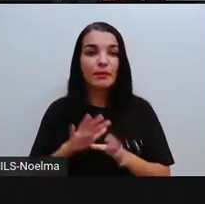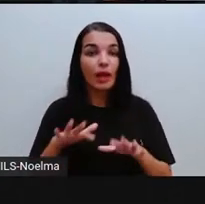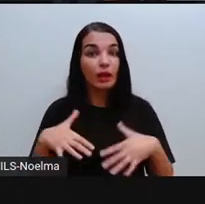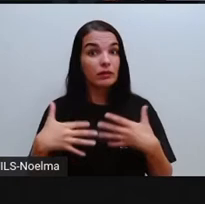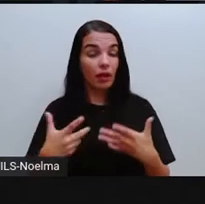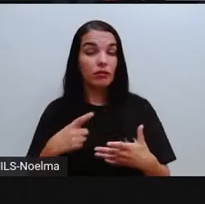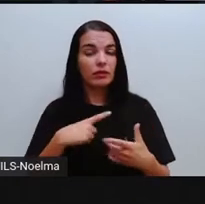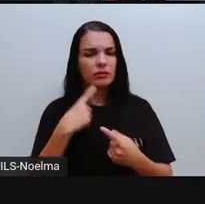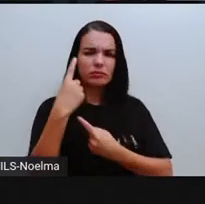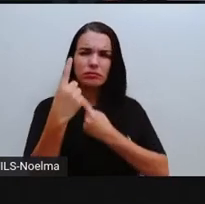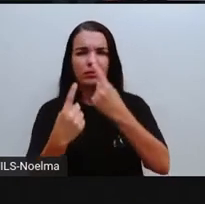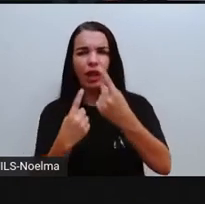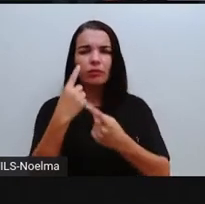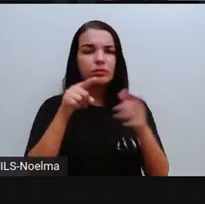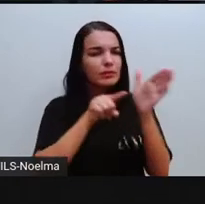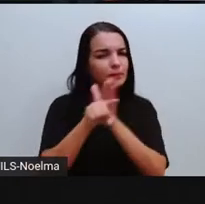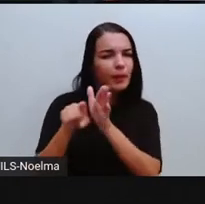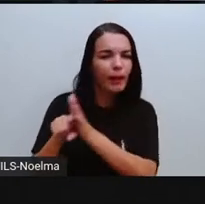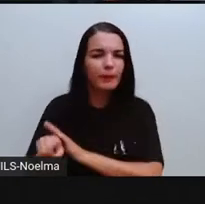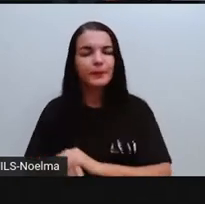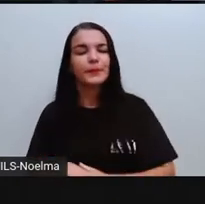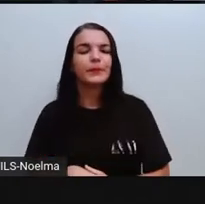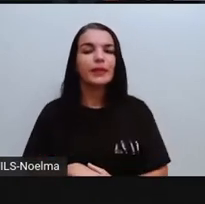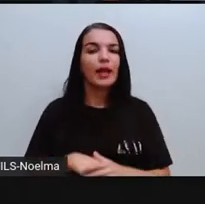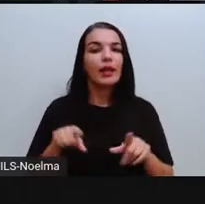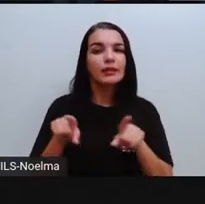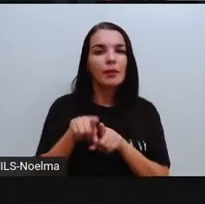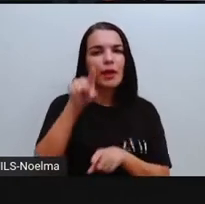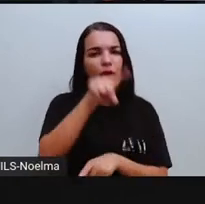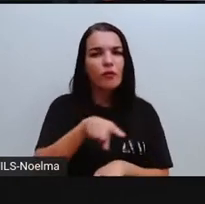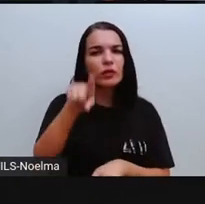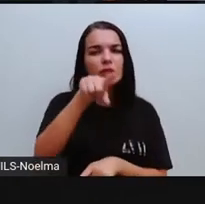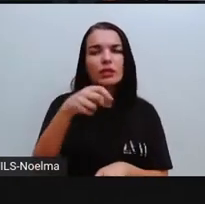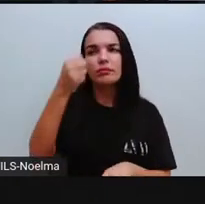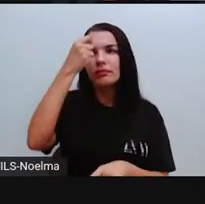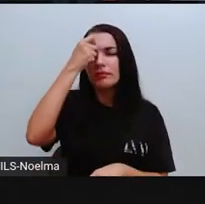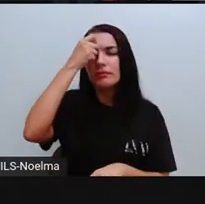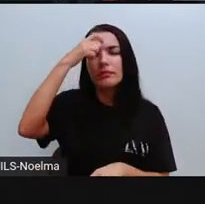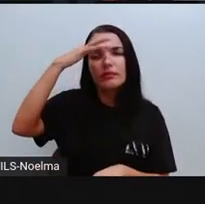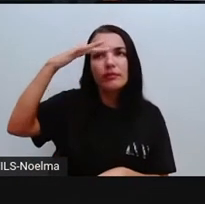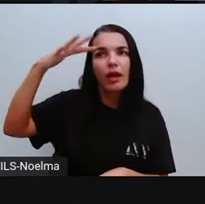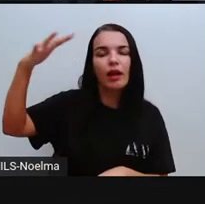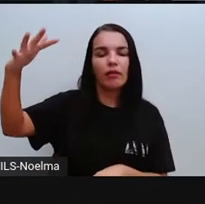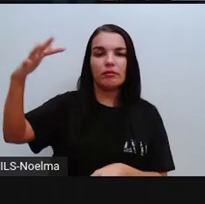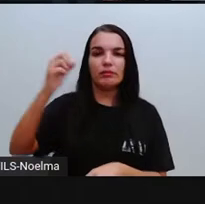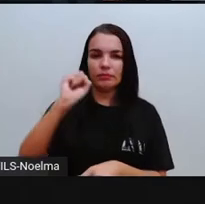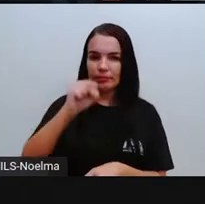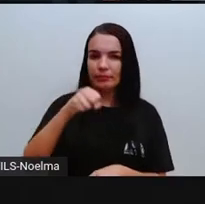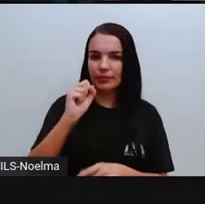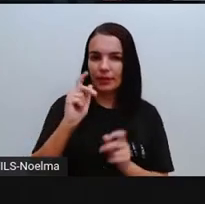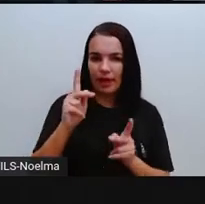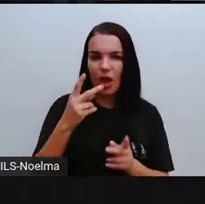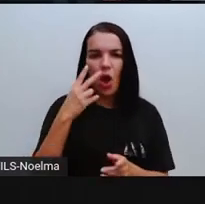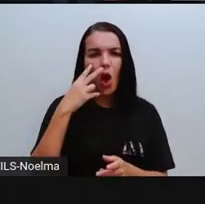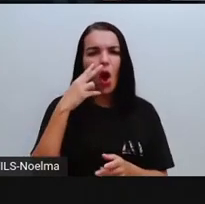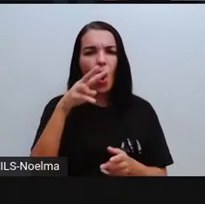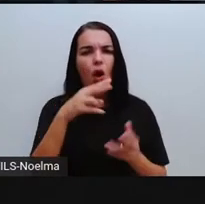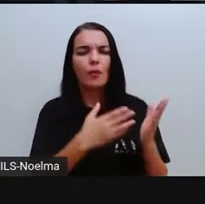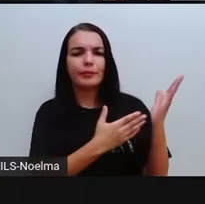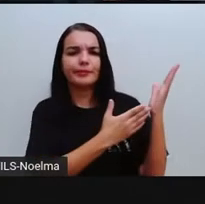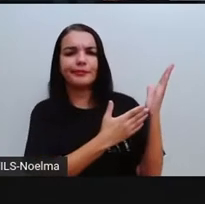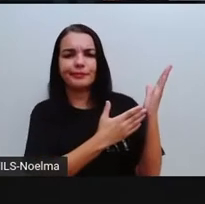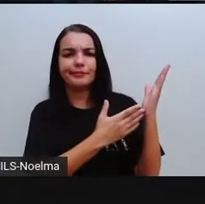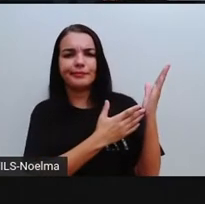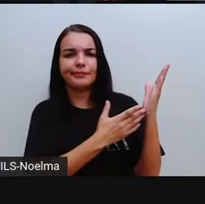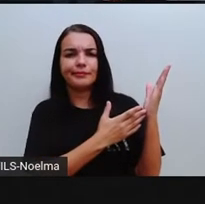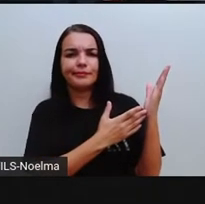Esses são alguns questionamentos que eu quero que vocês reflitam aí sobre eles. Observe essa imagem.